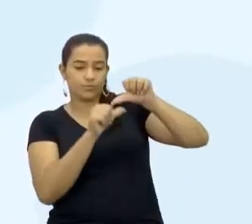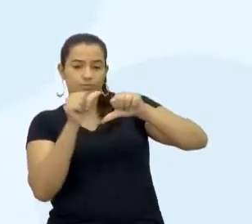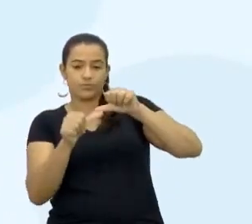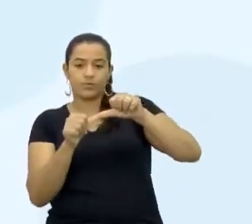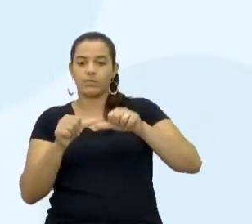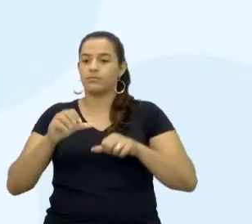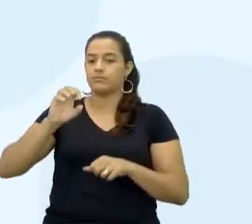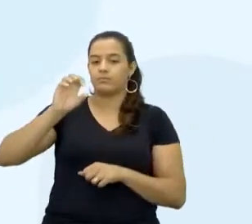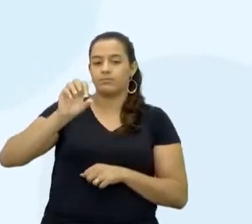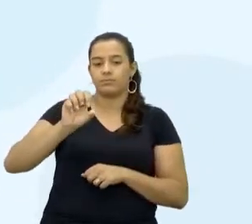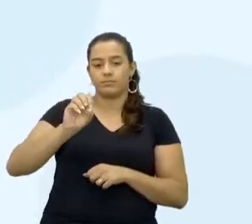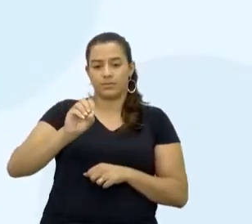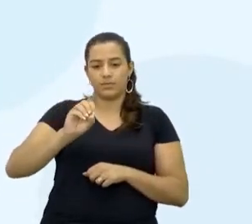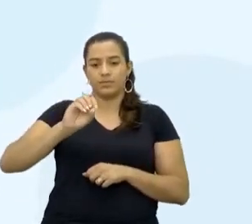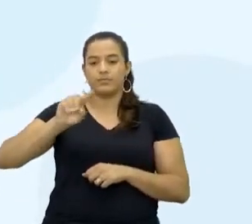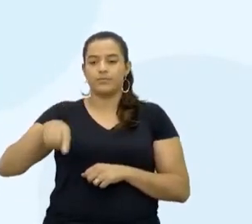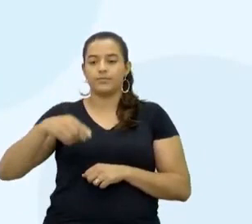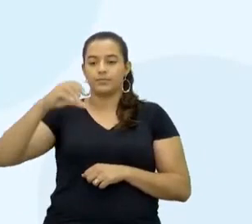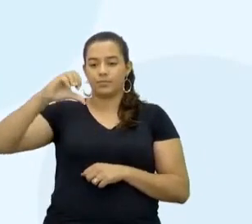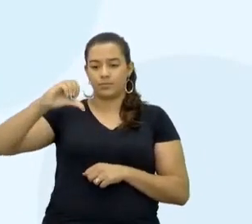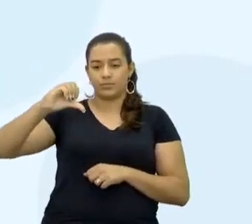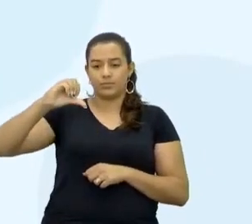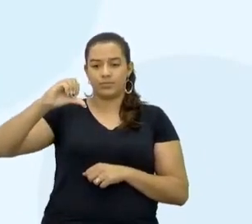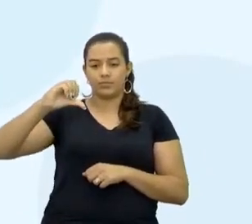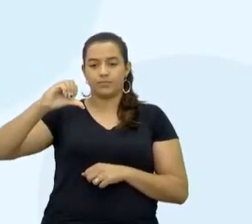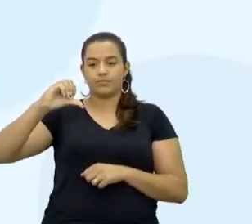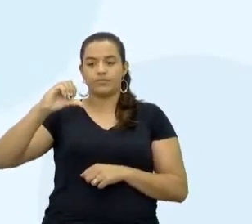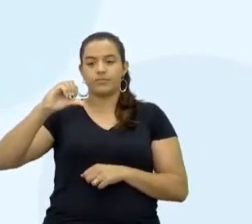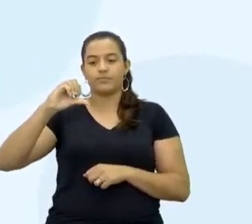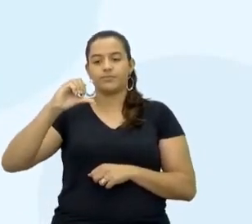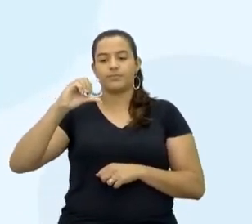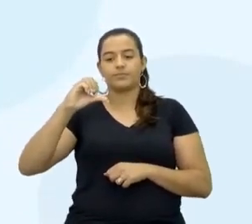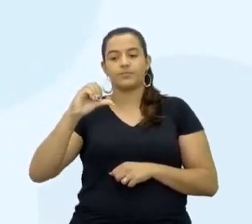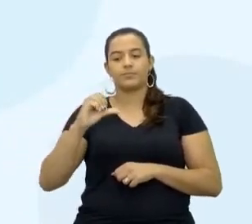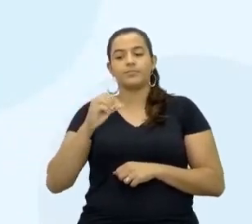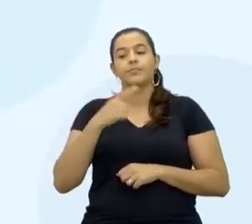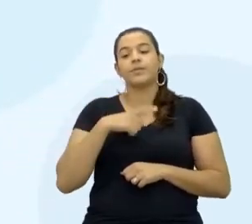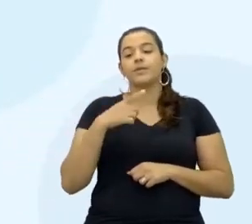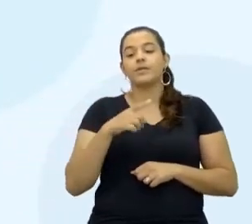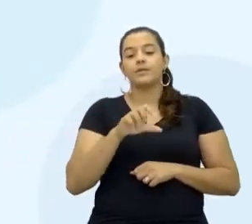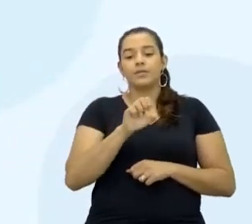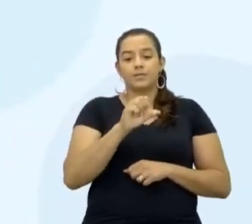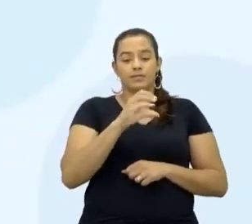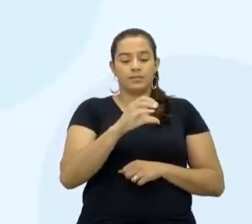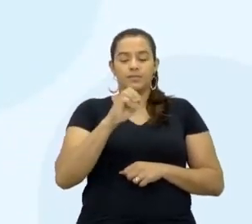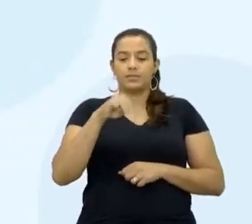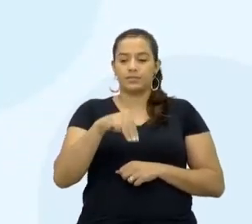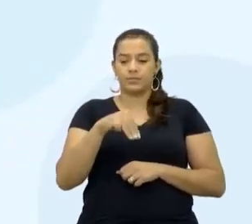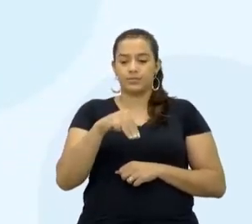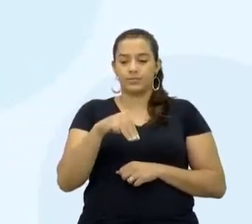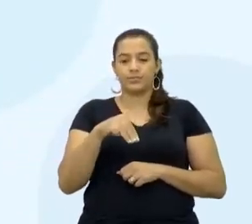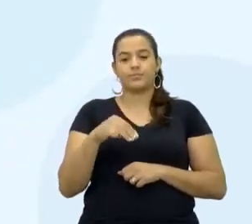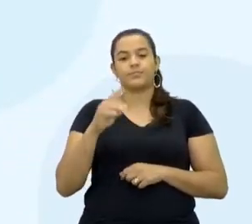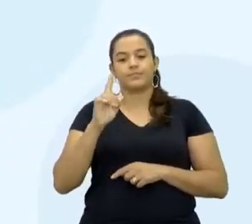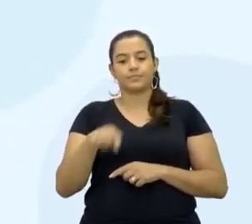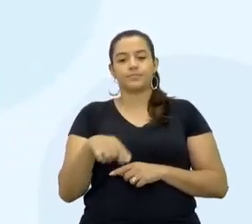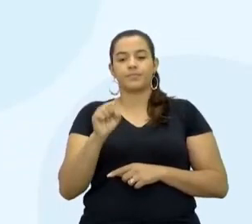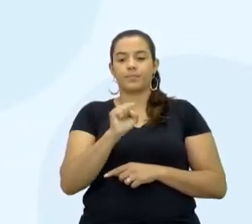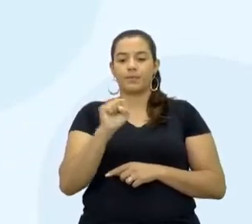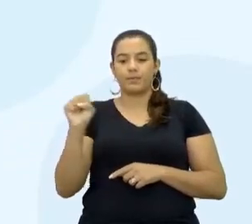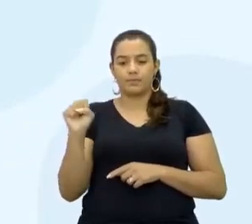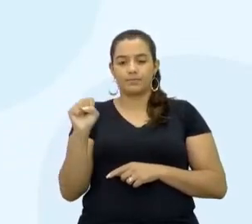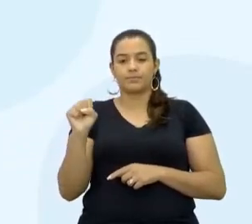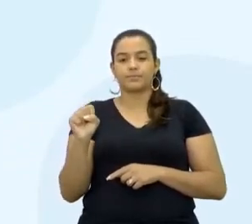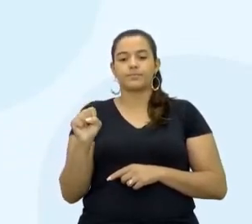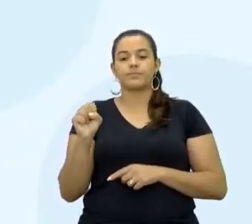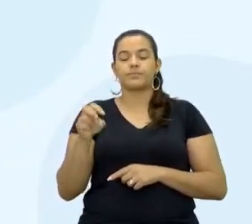0,9, que é o valor que a gente achou, né, da velocidade, centímetros por segundo em